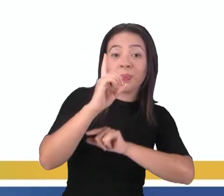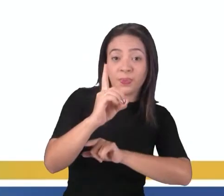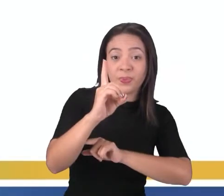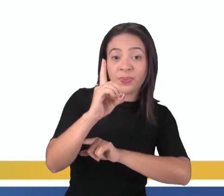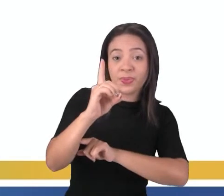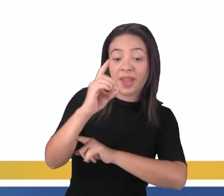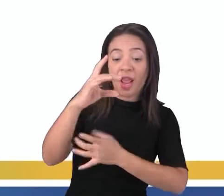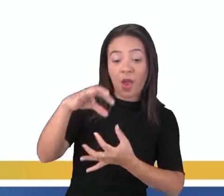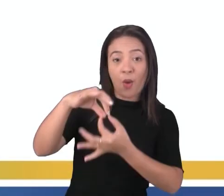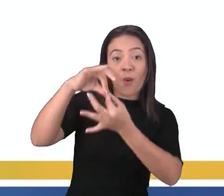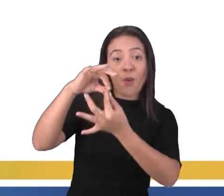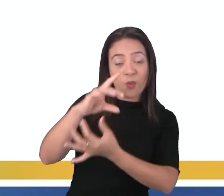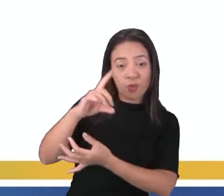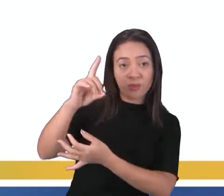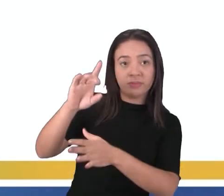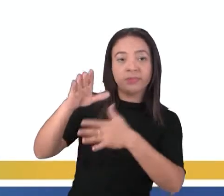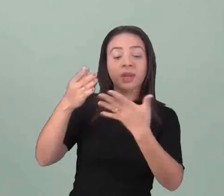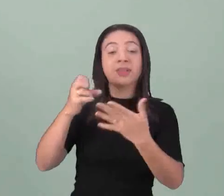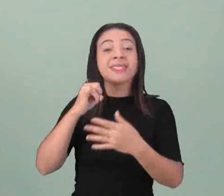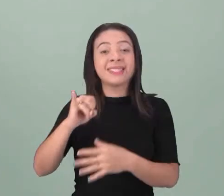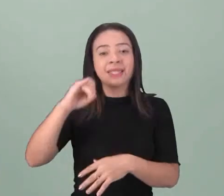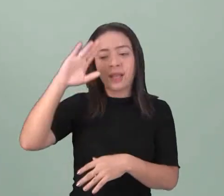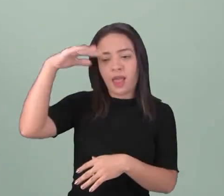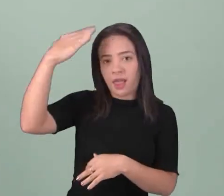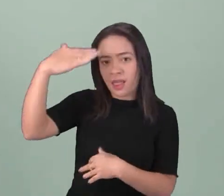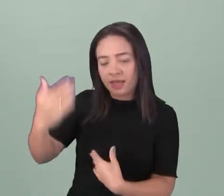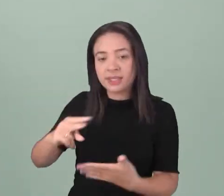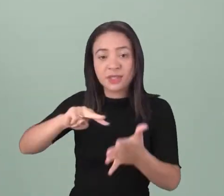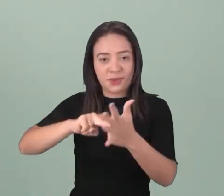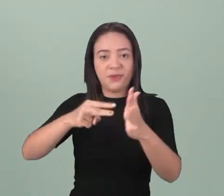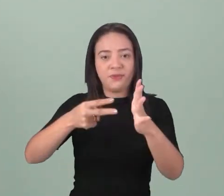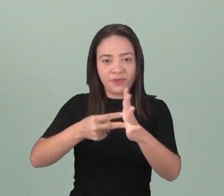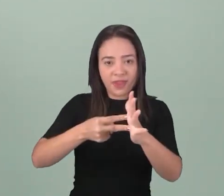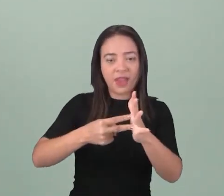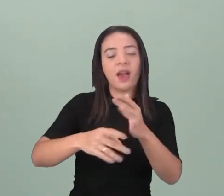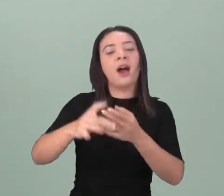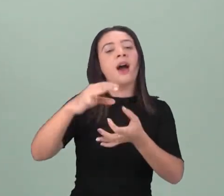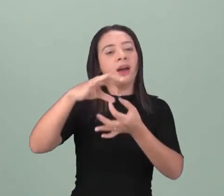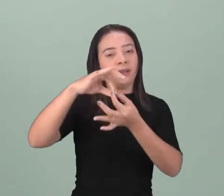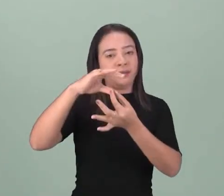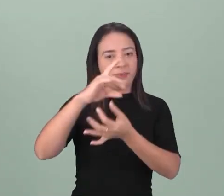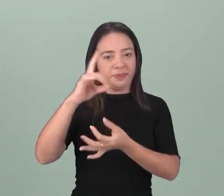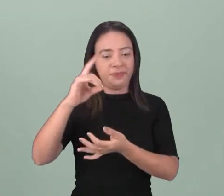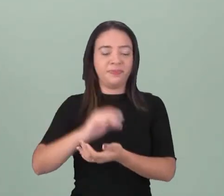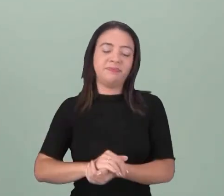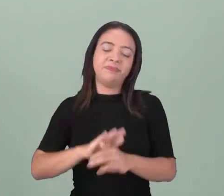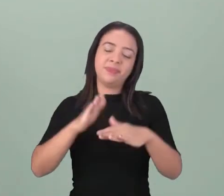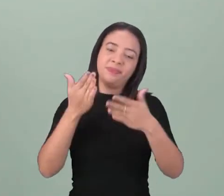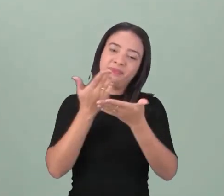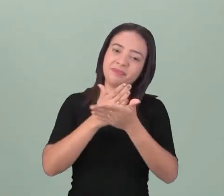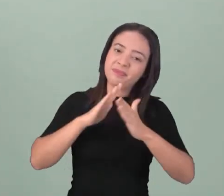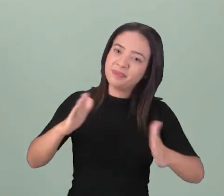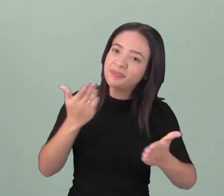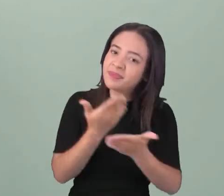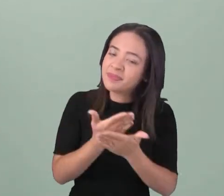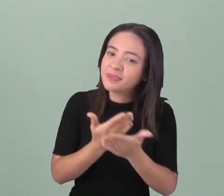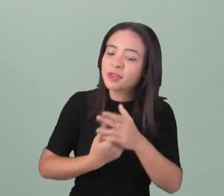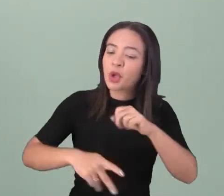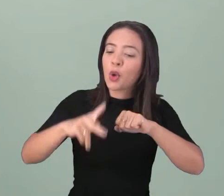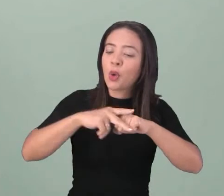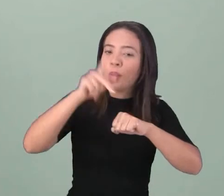D, os deuses. Então, quando ele faz homenagem, ele se refere aos deuses, tá? Essa foi a aula sobre pronomes